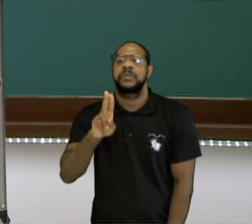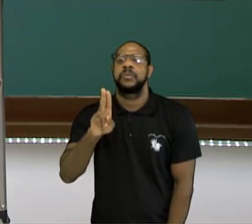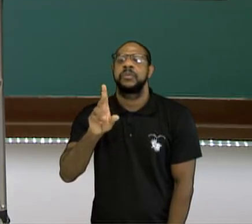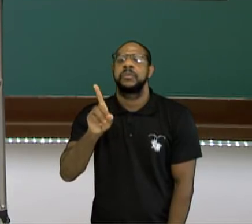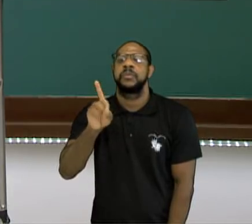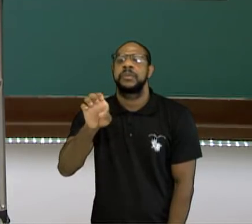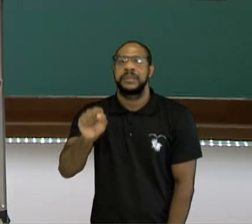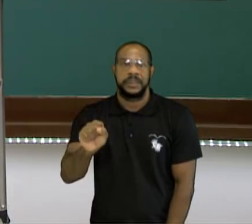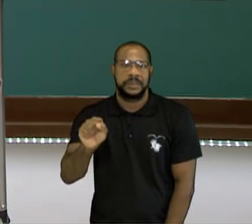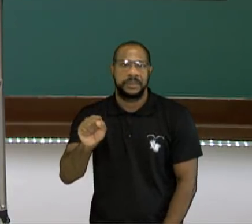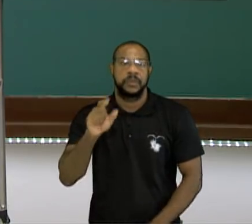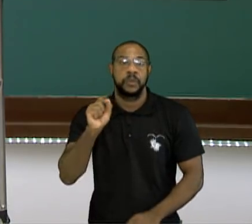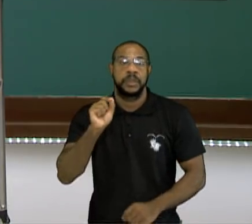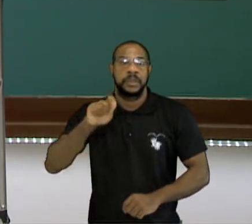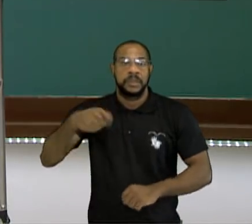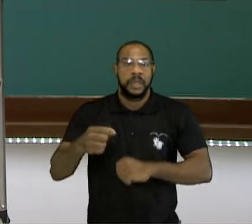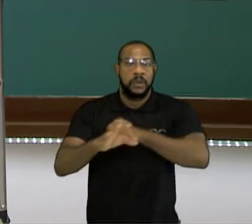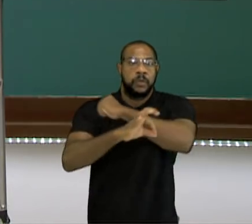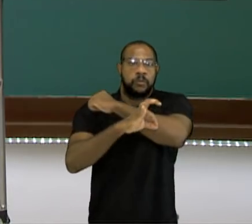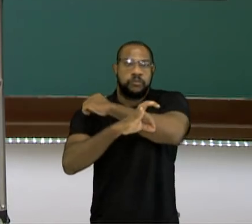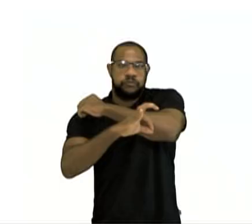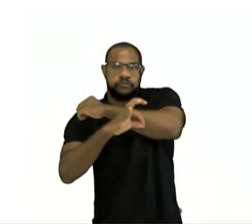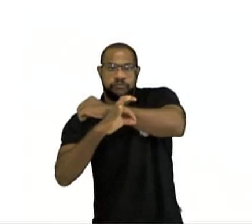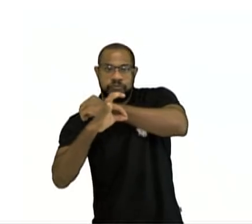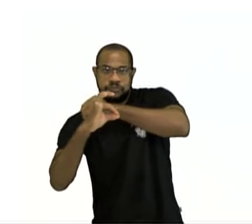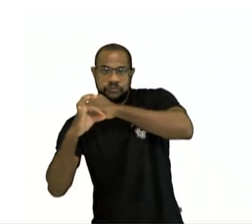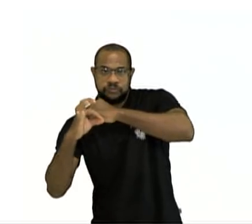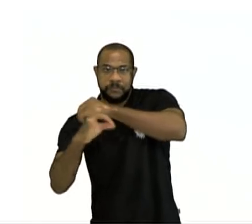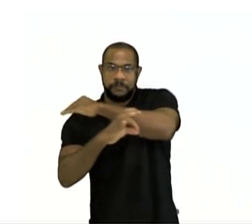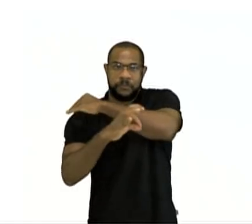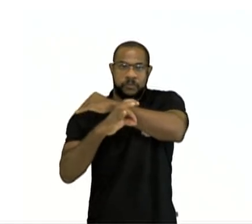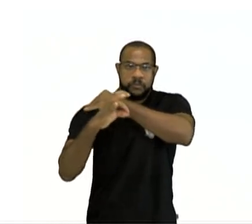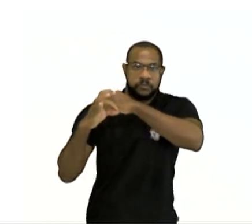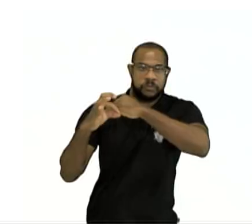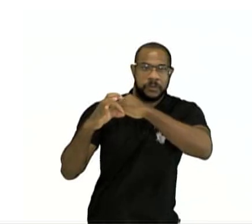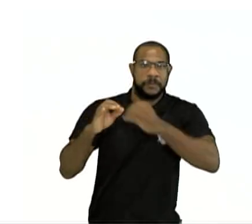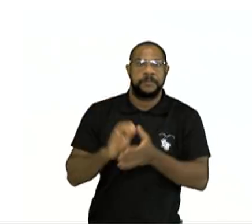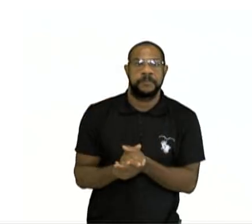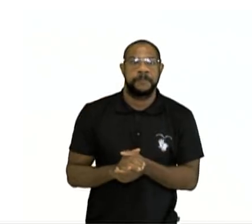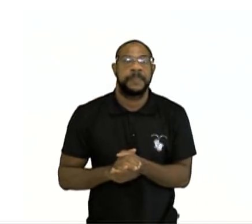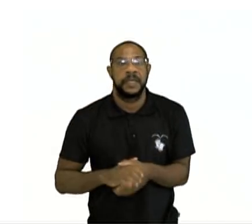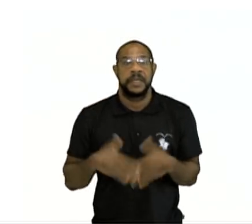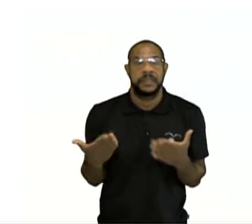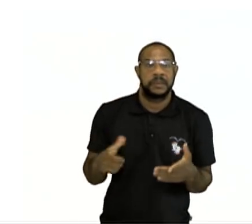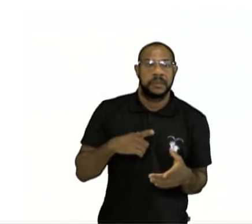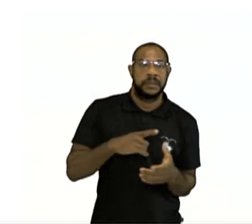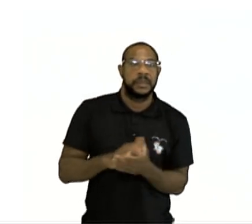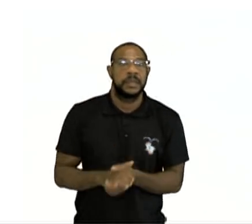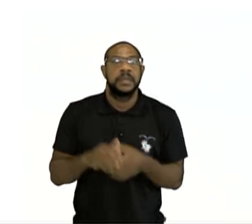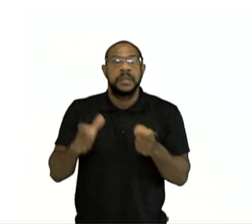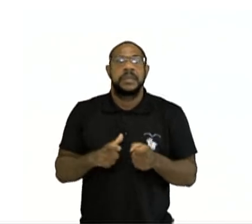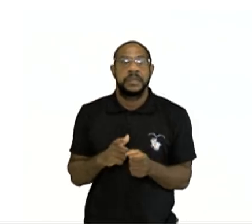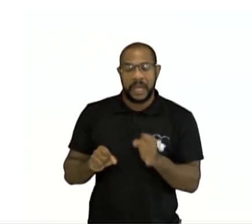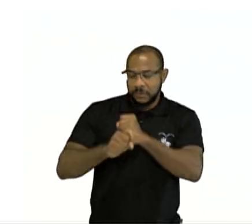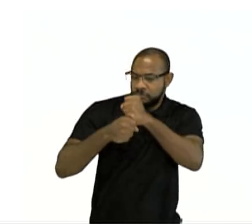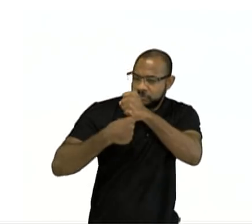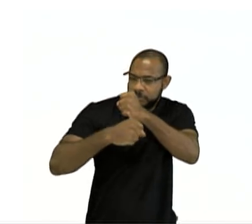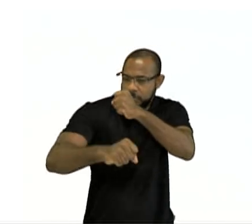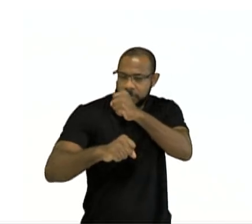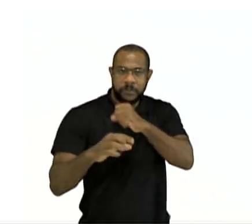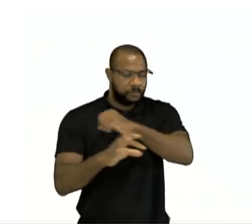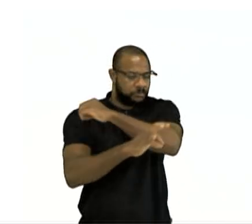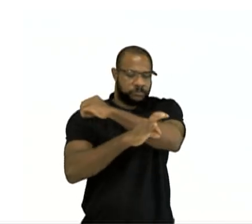gente seguir com a nossa aula. Então, identificar e estabelecer relação entre a